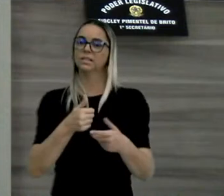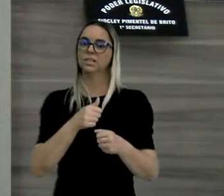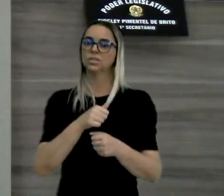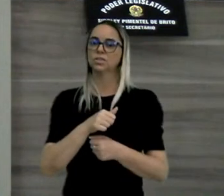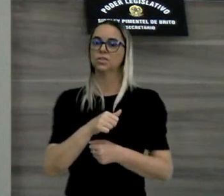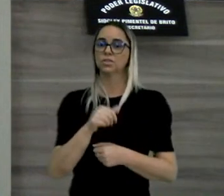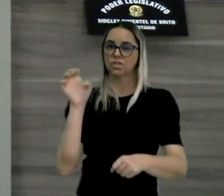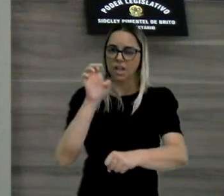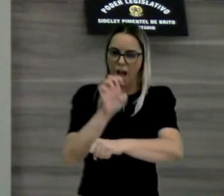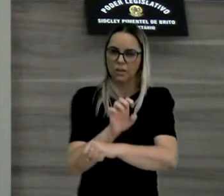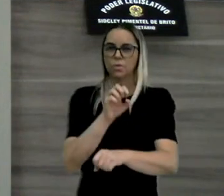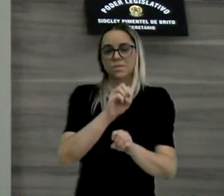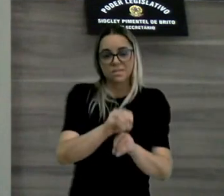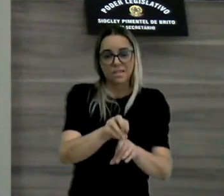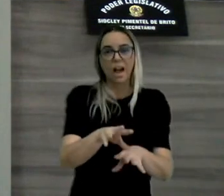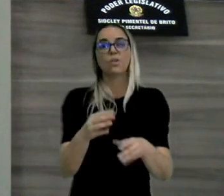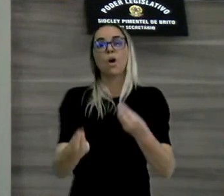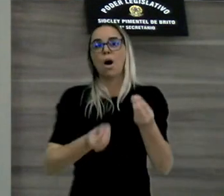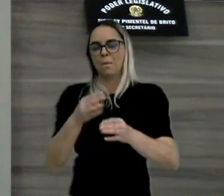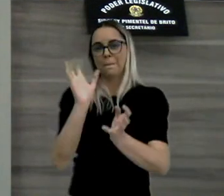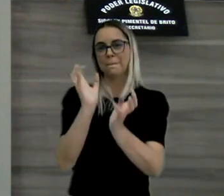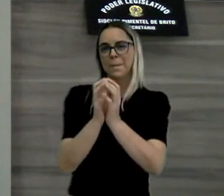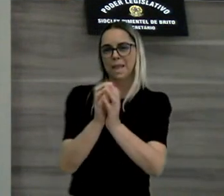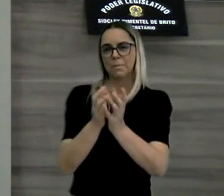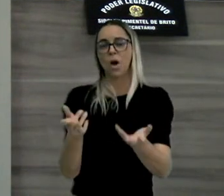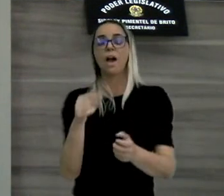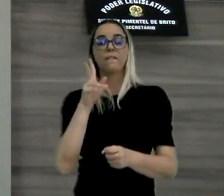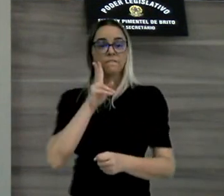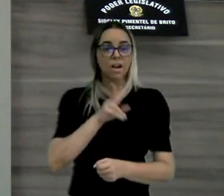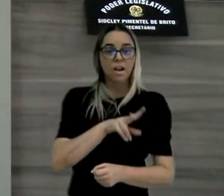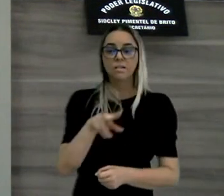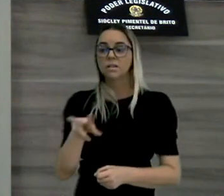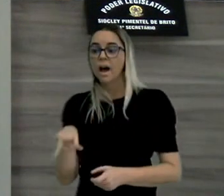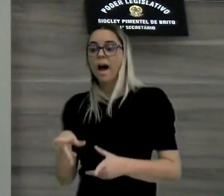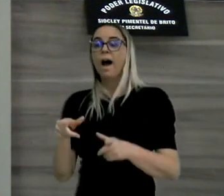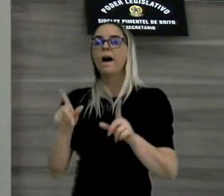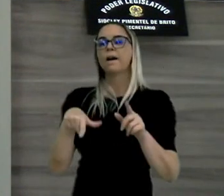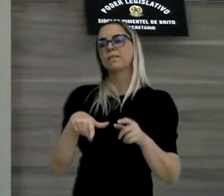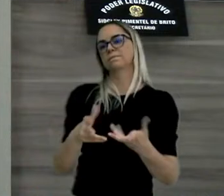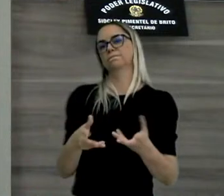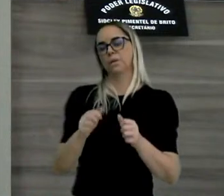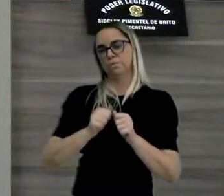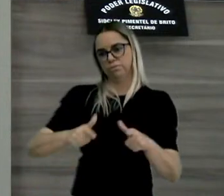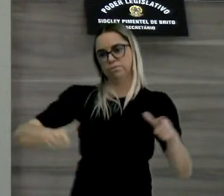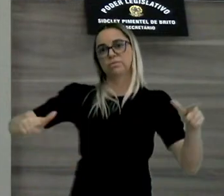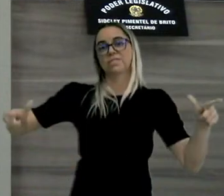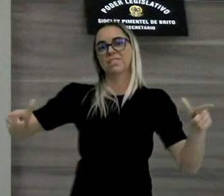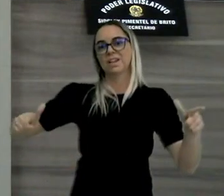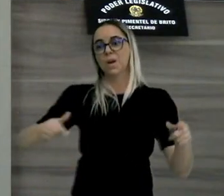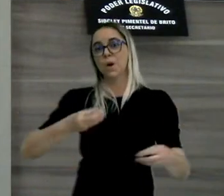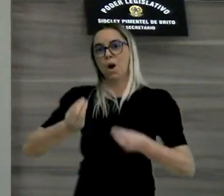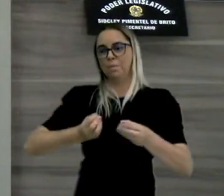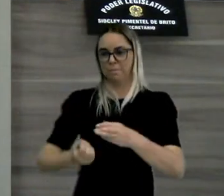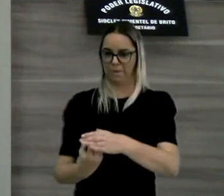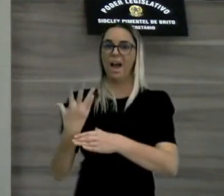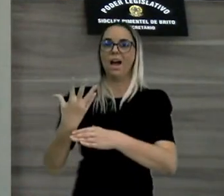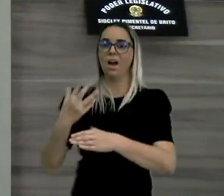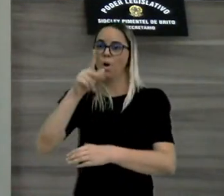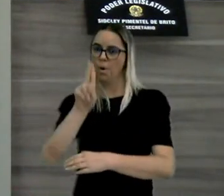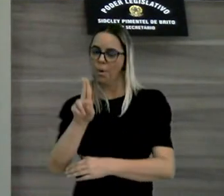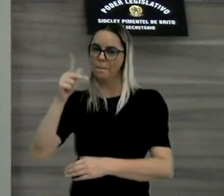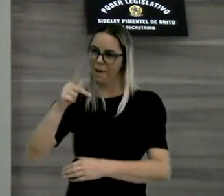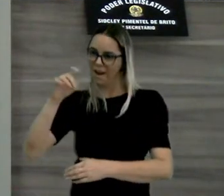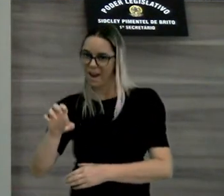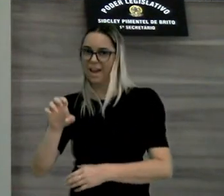verifica-se que verifica-se que a competência para ações a expansão e instalação de unidades da UPE é da